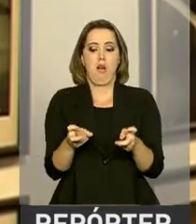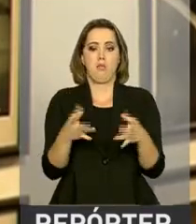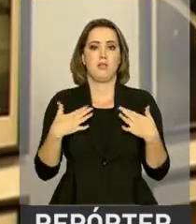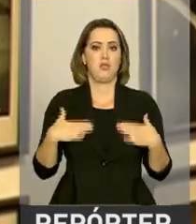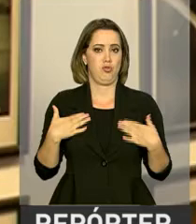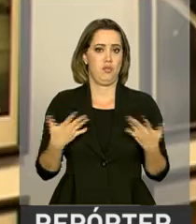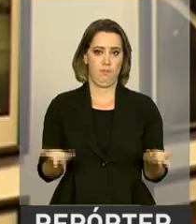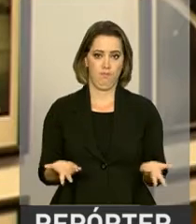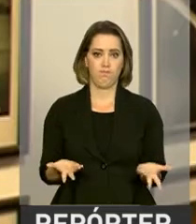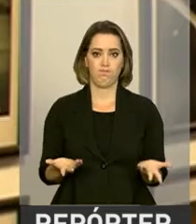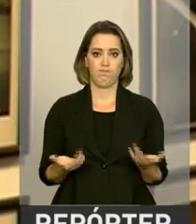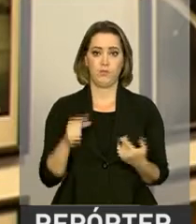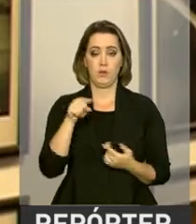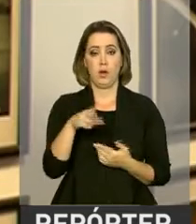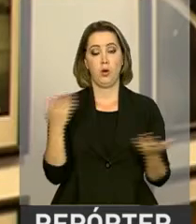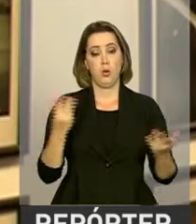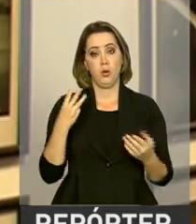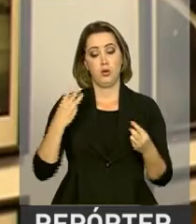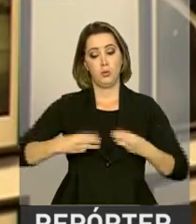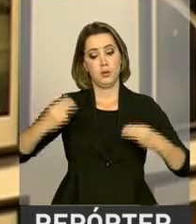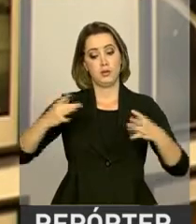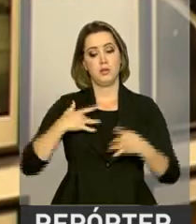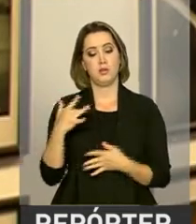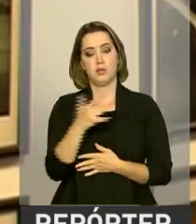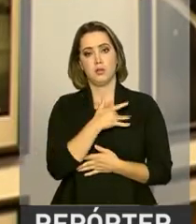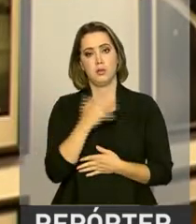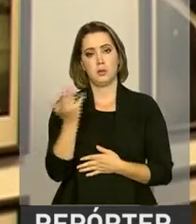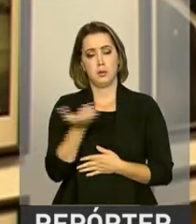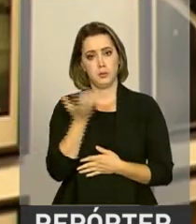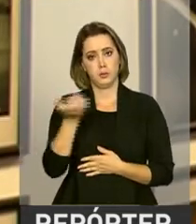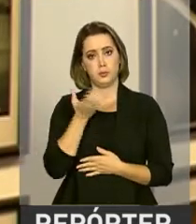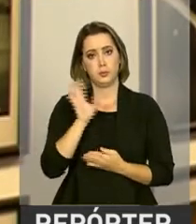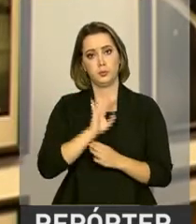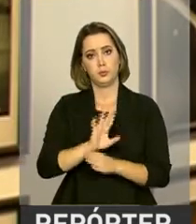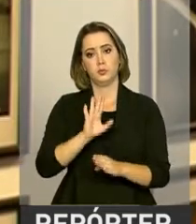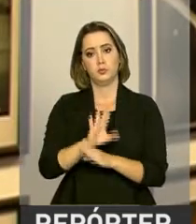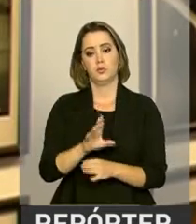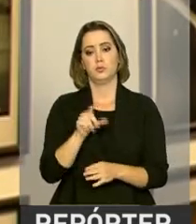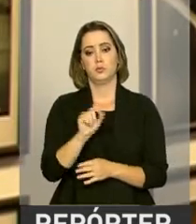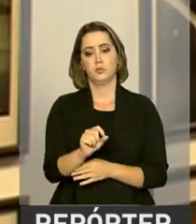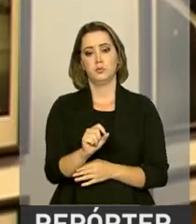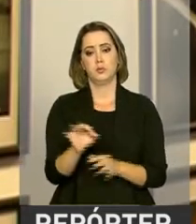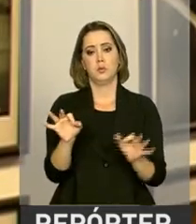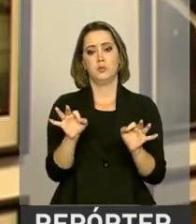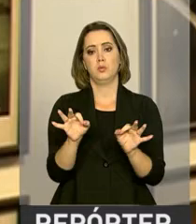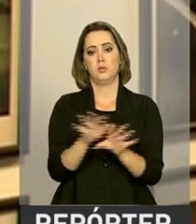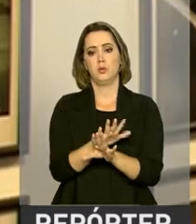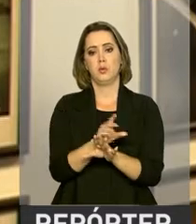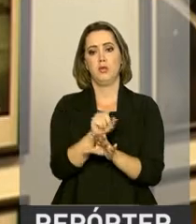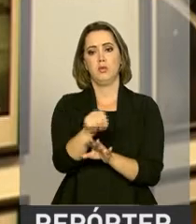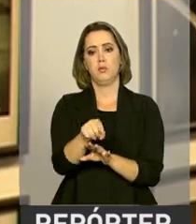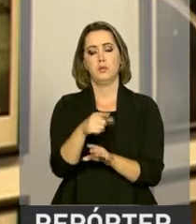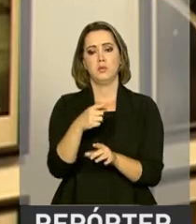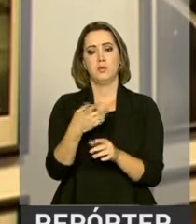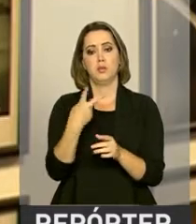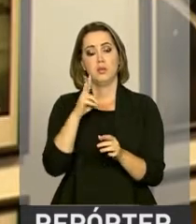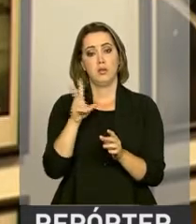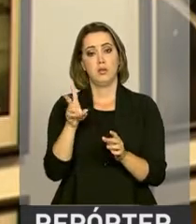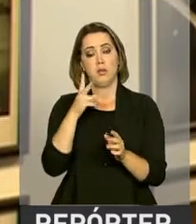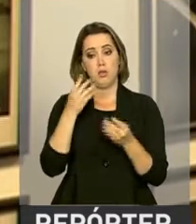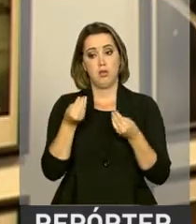passo do ministério da saúde vai ao encontro de funcionar mas de dar visibilidade